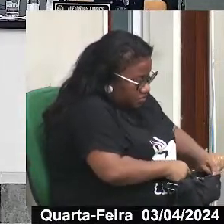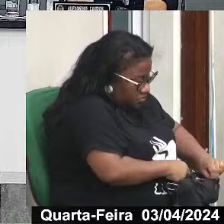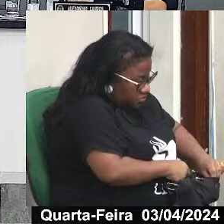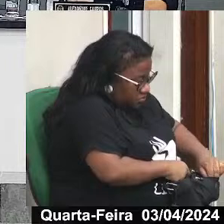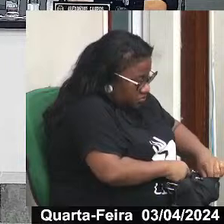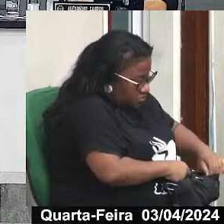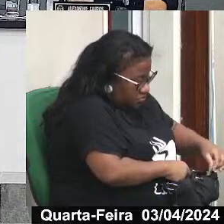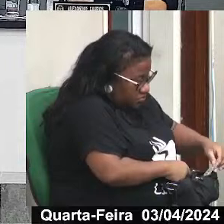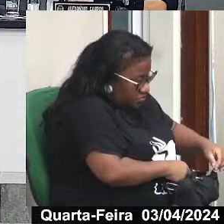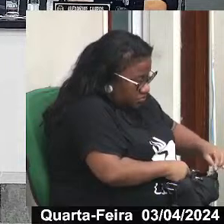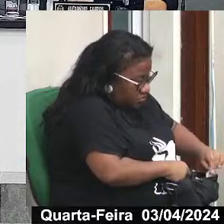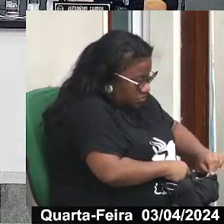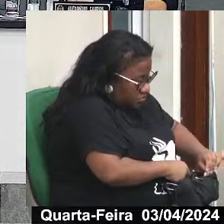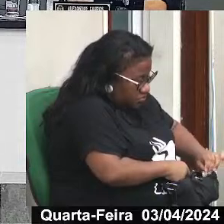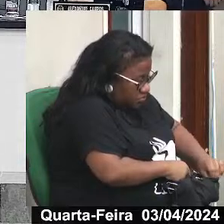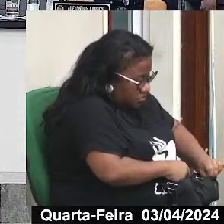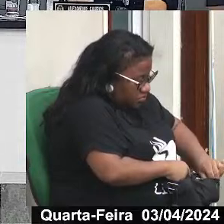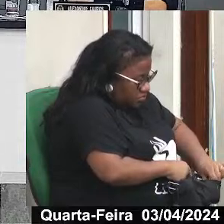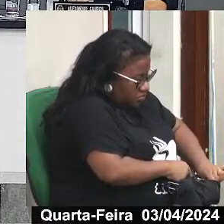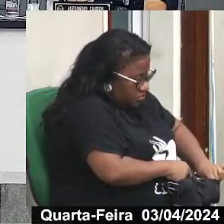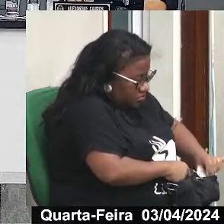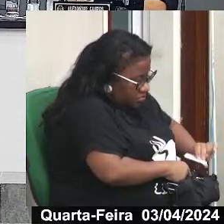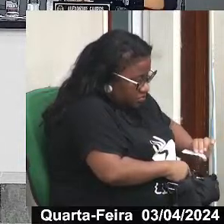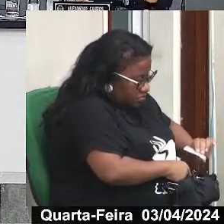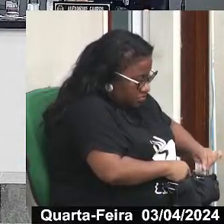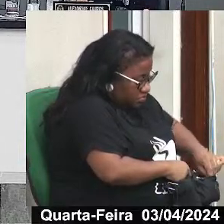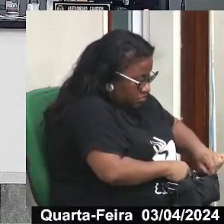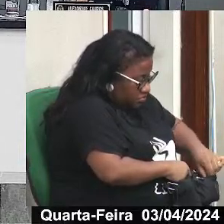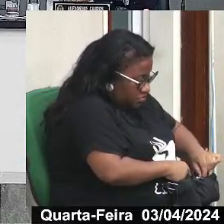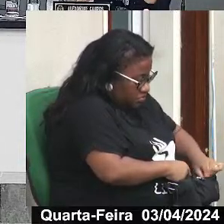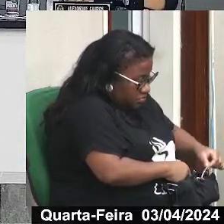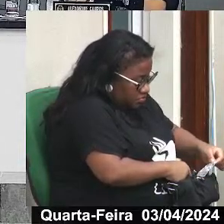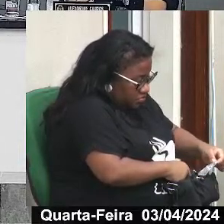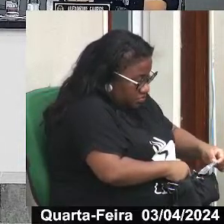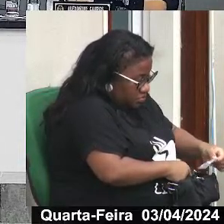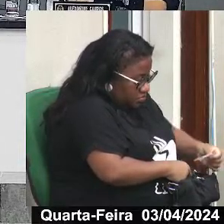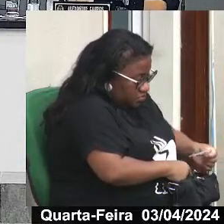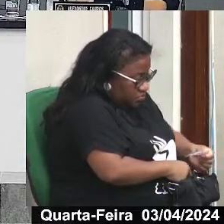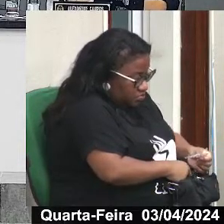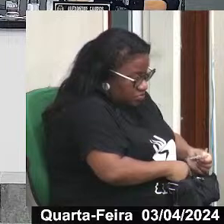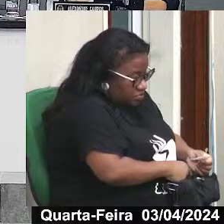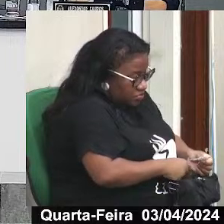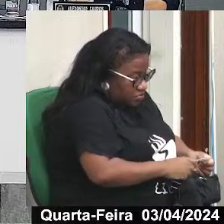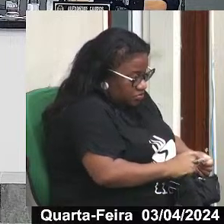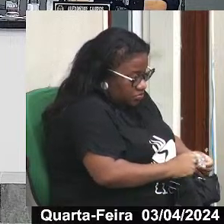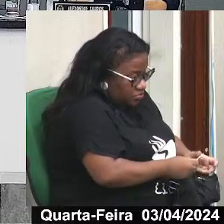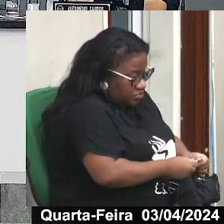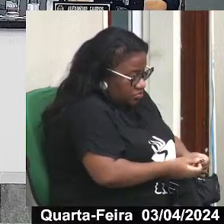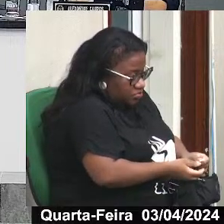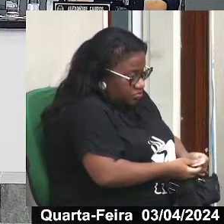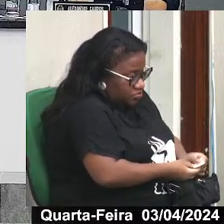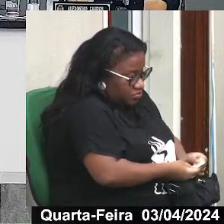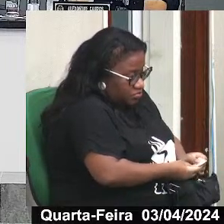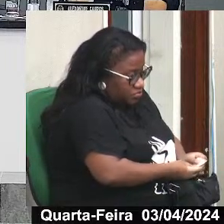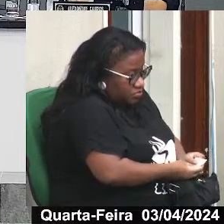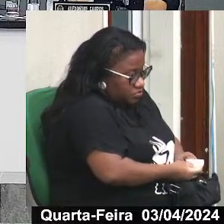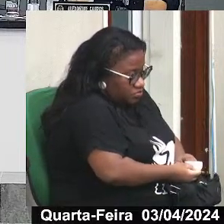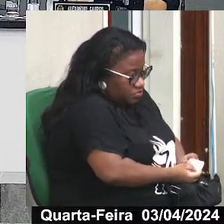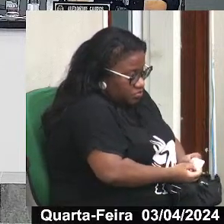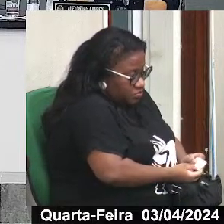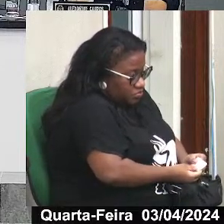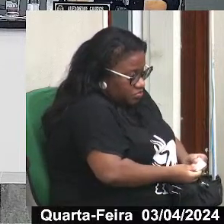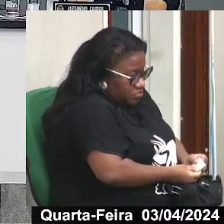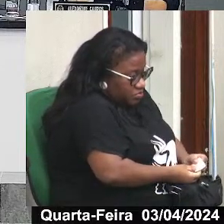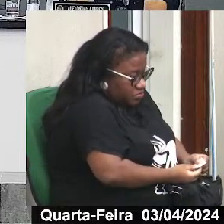agradecer ao pastor João Rodrigues, pastor presidente das Assembleias de Deus de